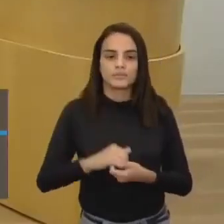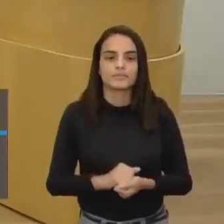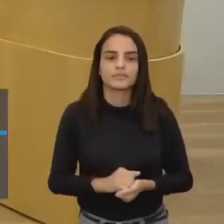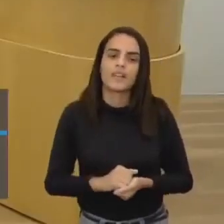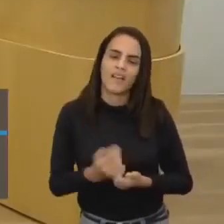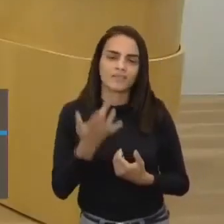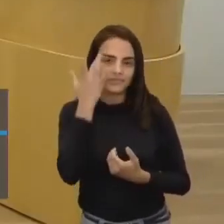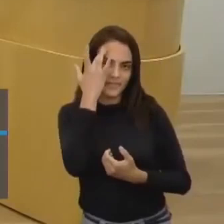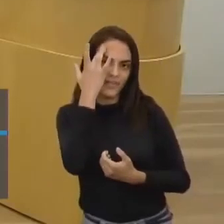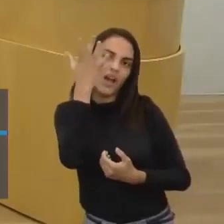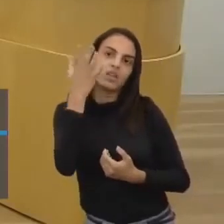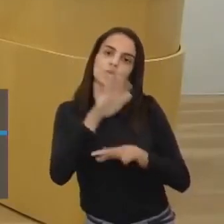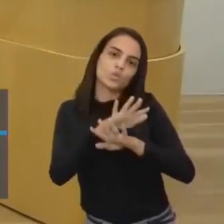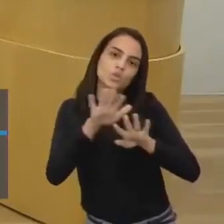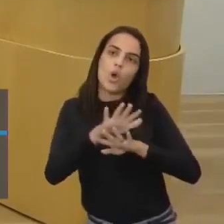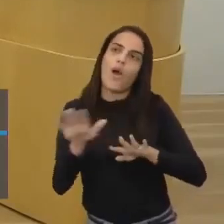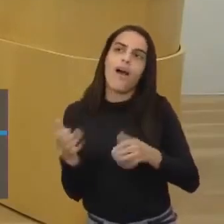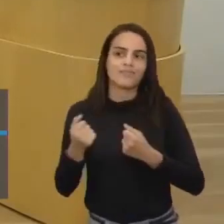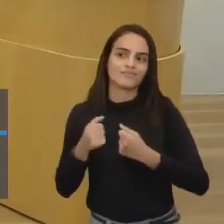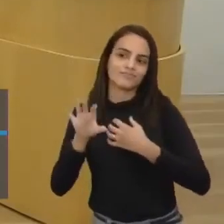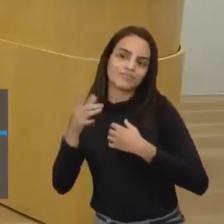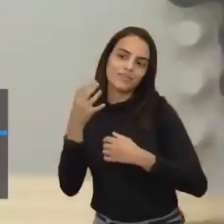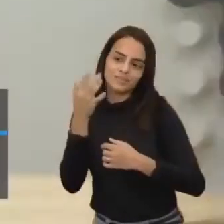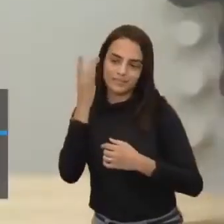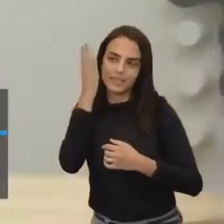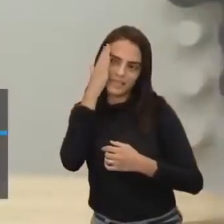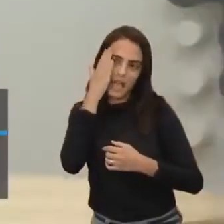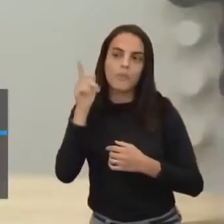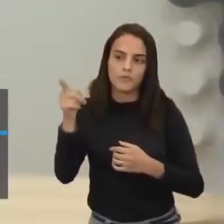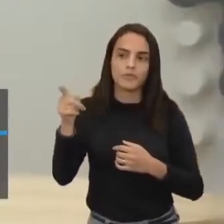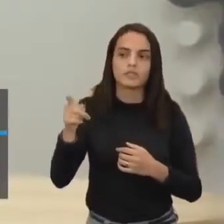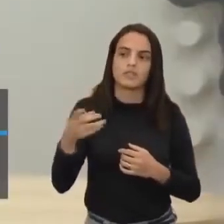fácil. Bom, o professor Jocélio está ali assim.